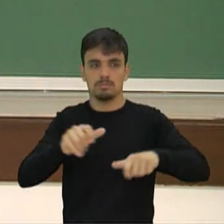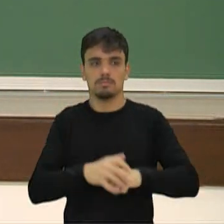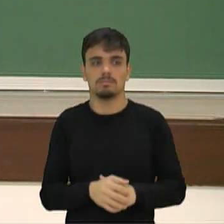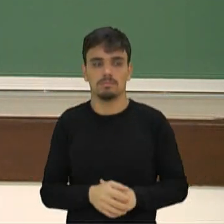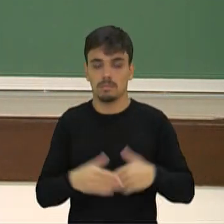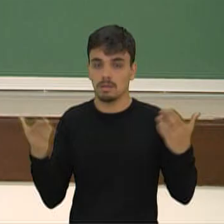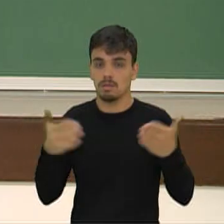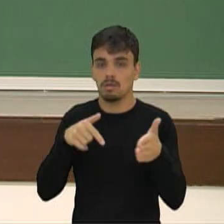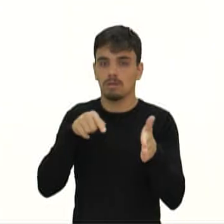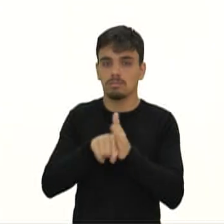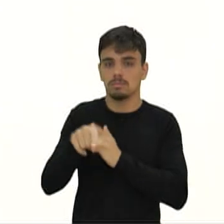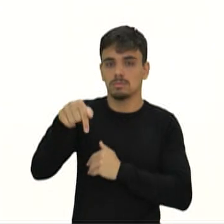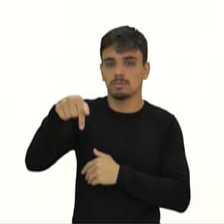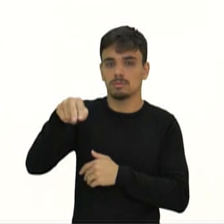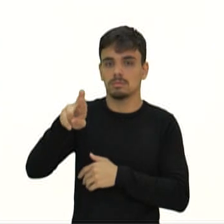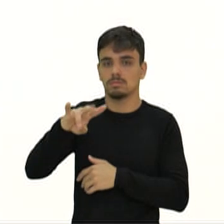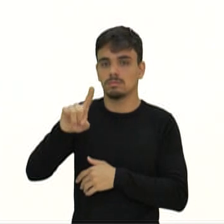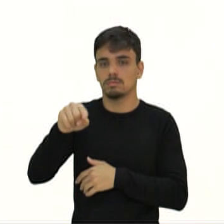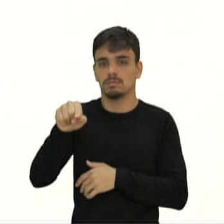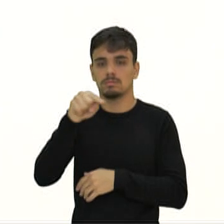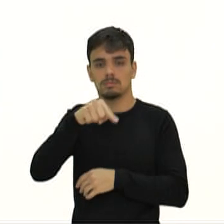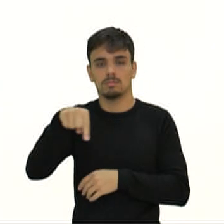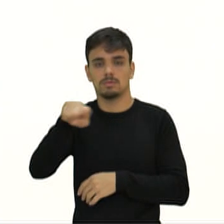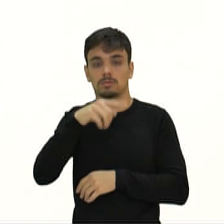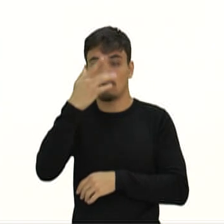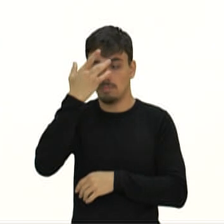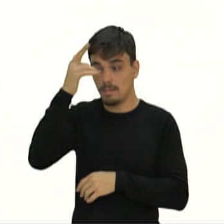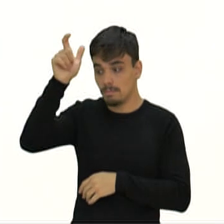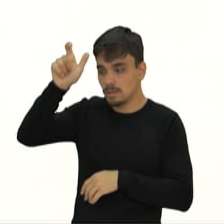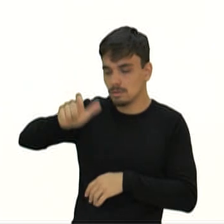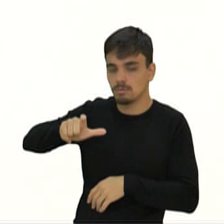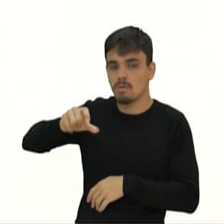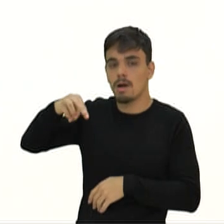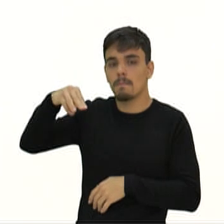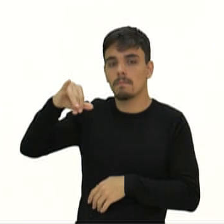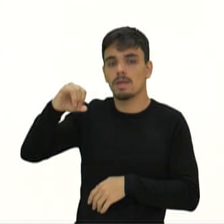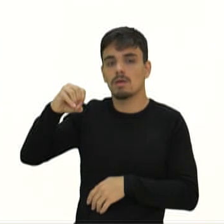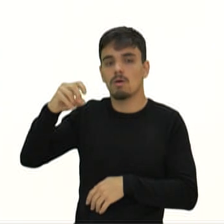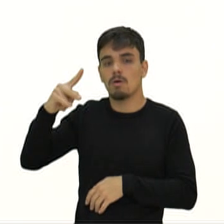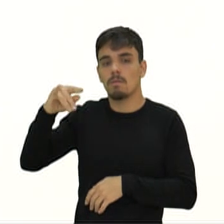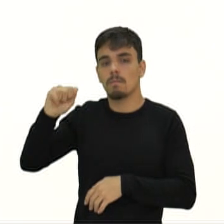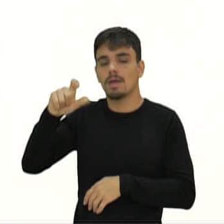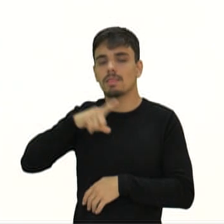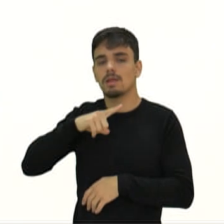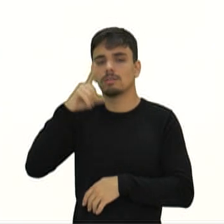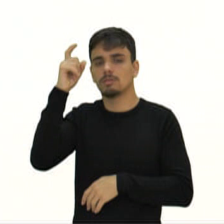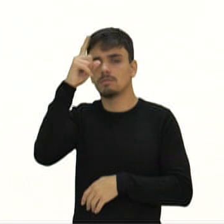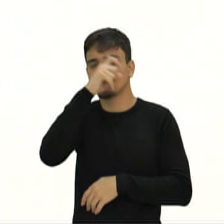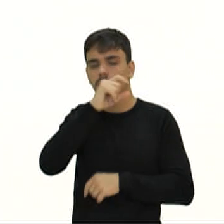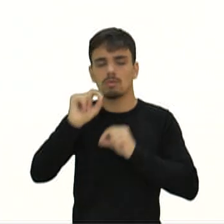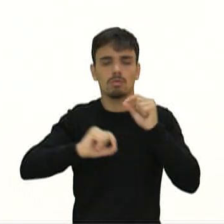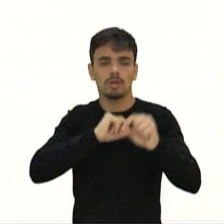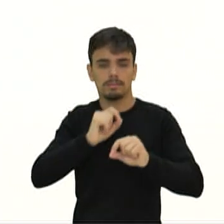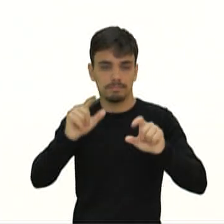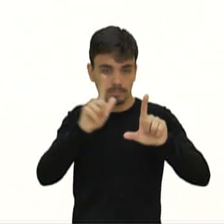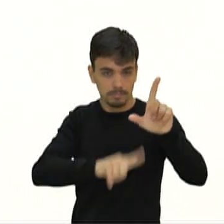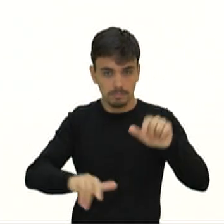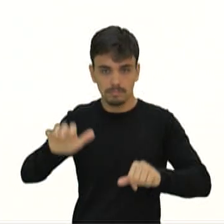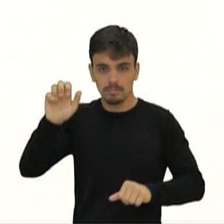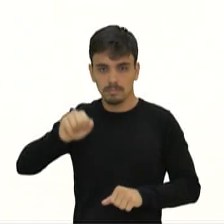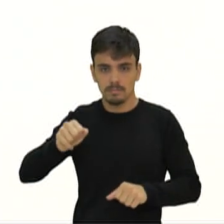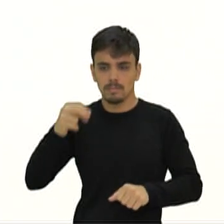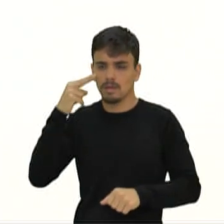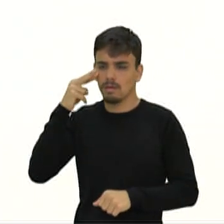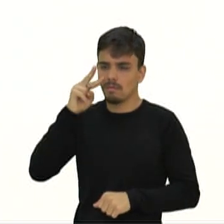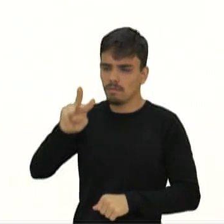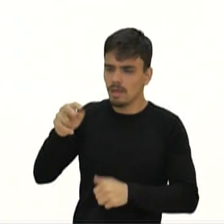um quiz para vocês ali, ó. Uma pessoa com miopia possui dificuldade de, vamos ali, as opções. Letra A,